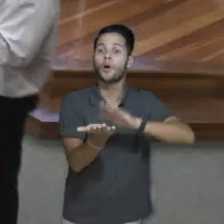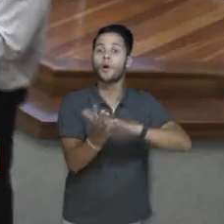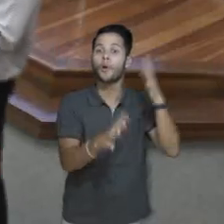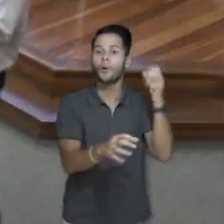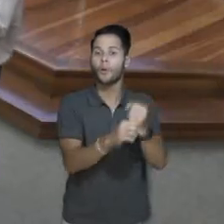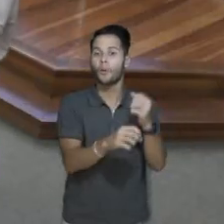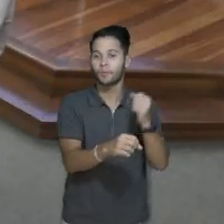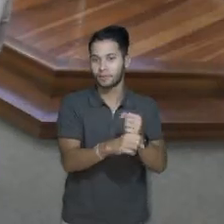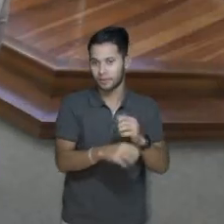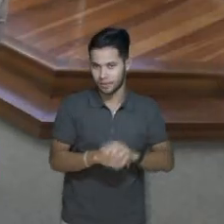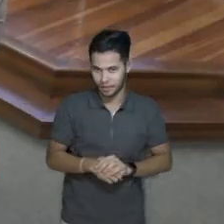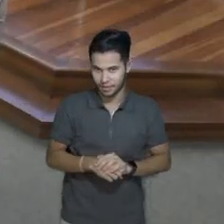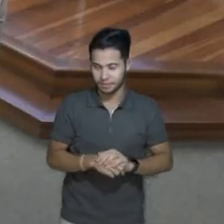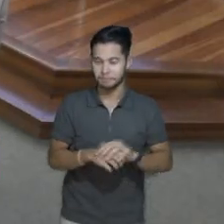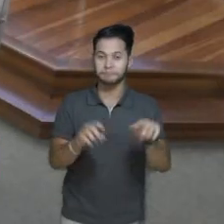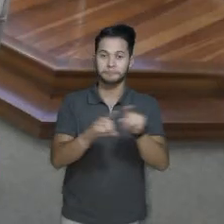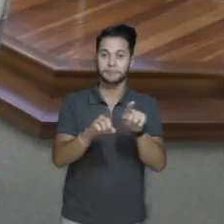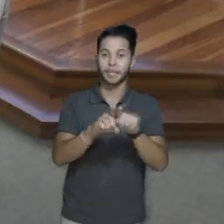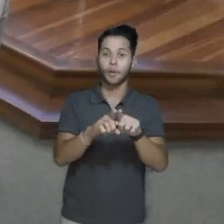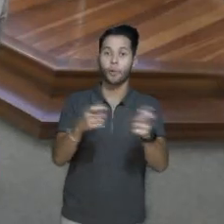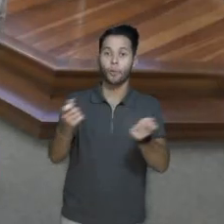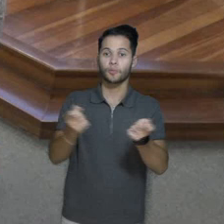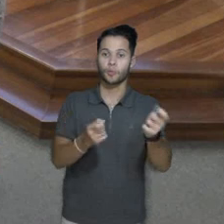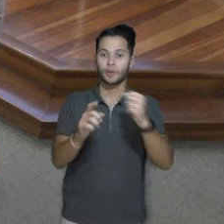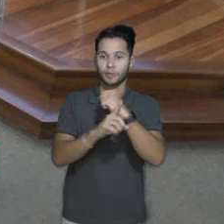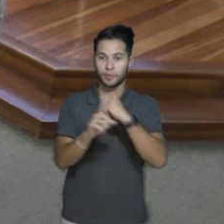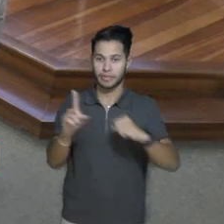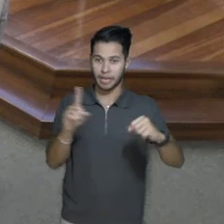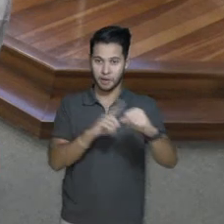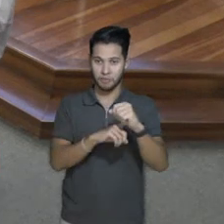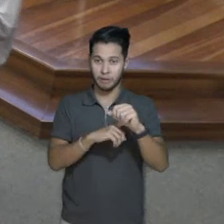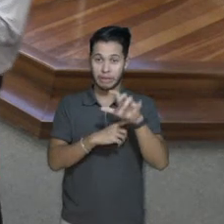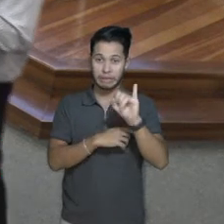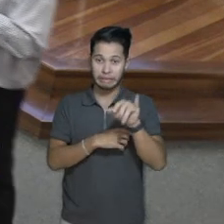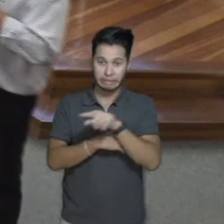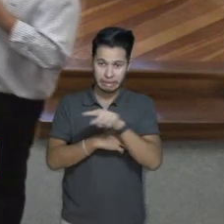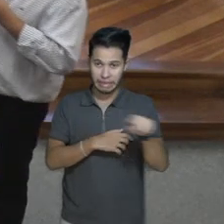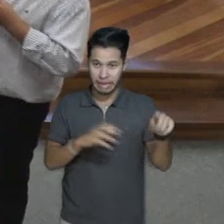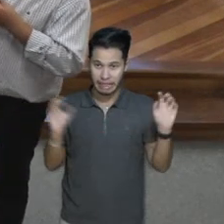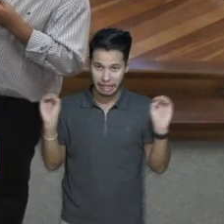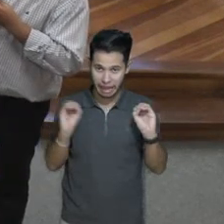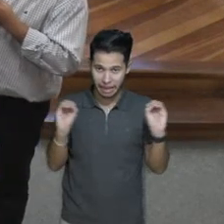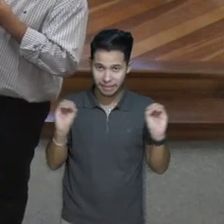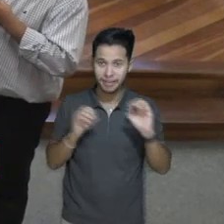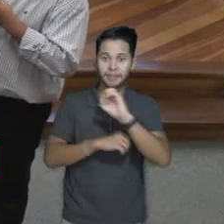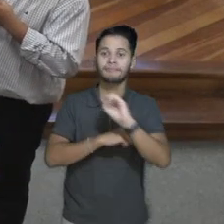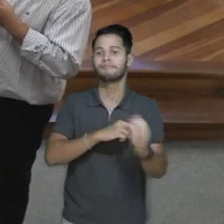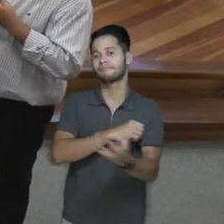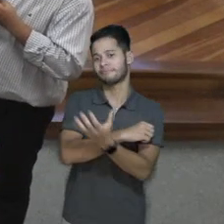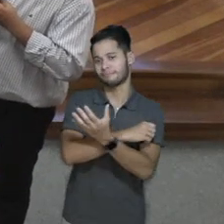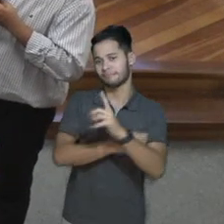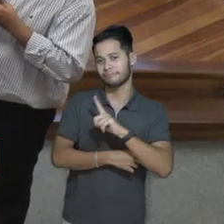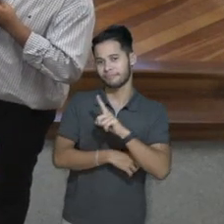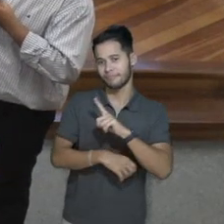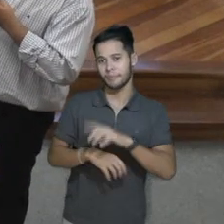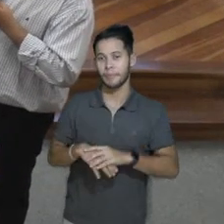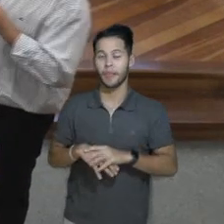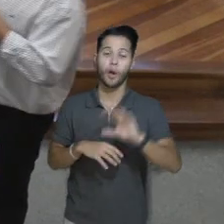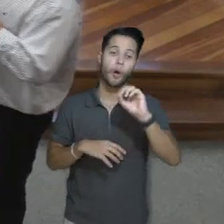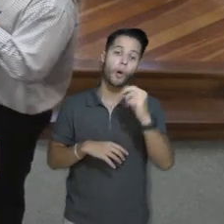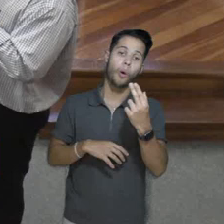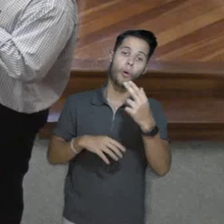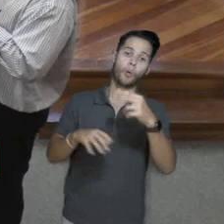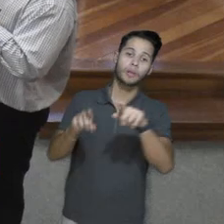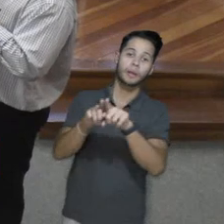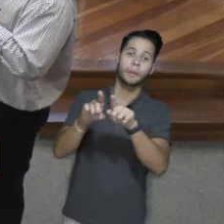temos controle social nós temos a corrupção se a gente tiver muito poder na mão de um grupo ou de uma pessoa e ele